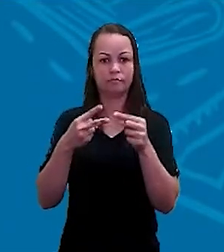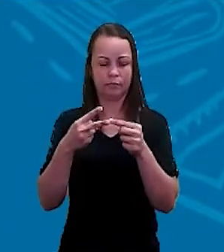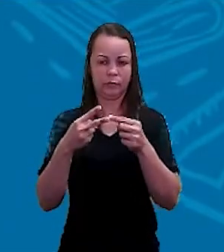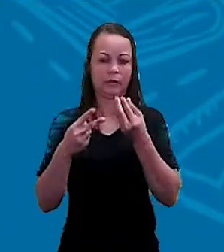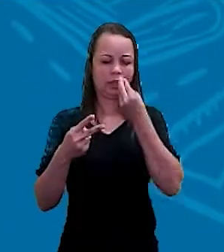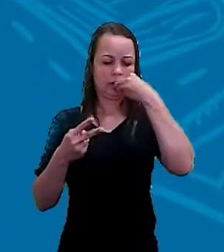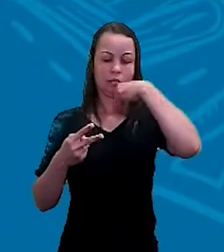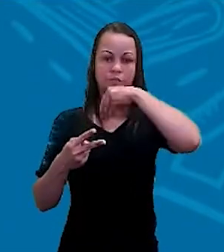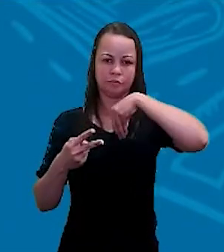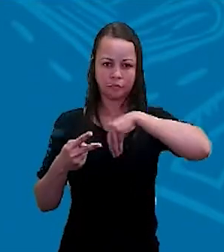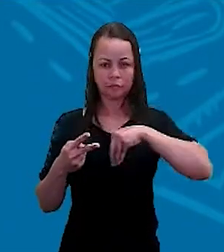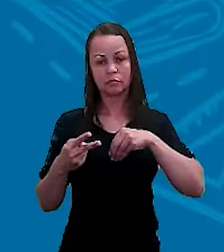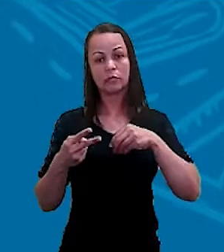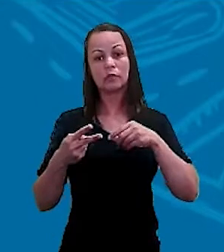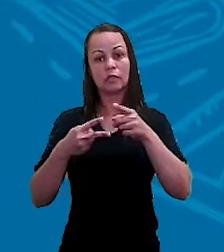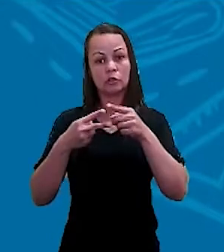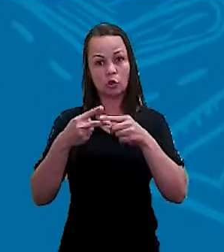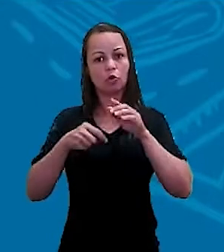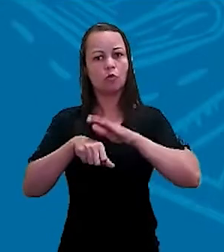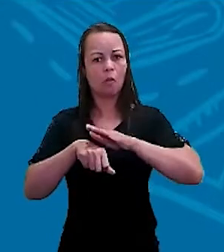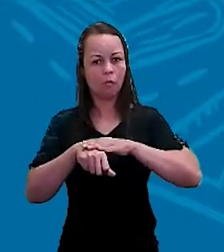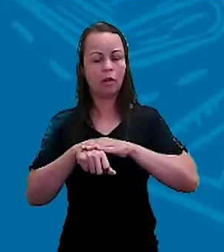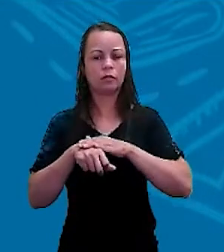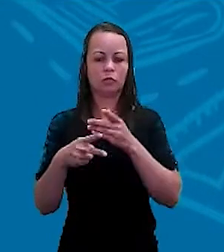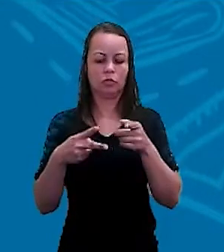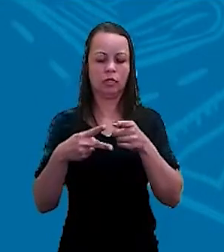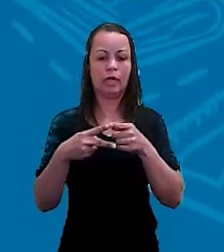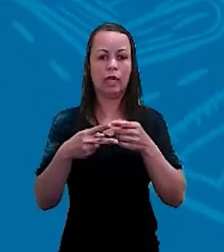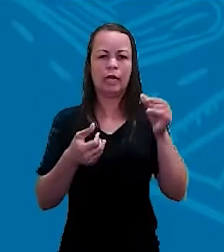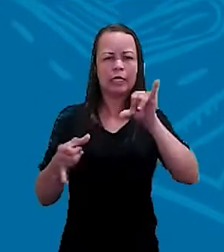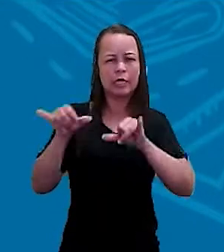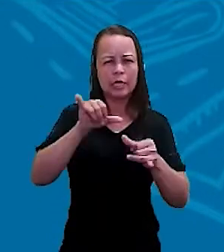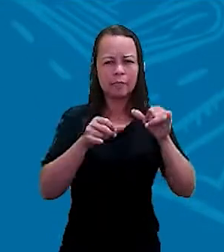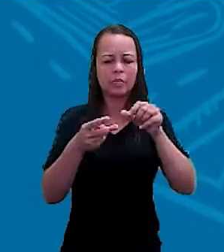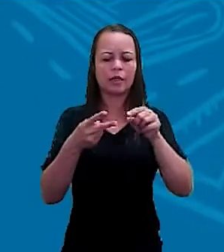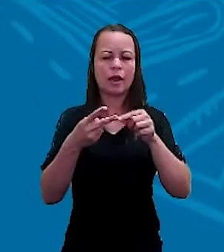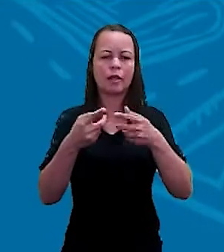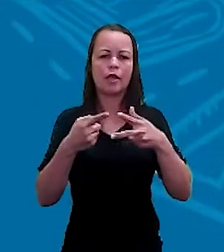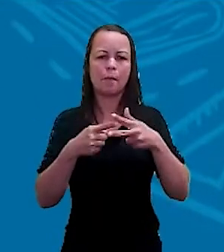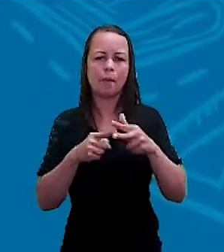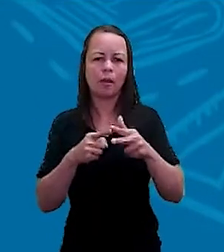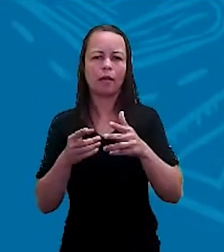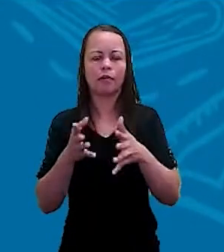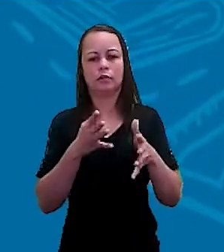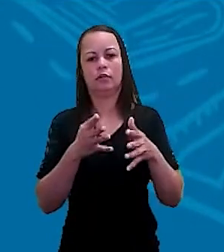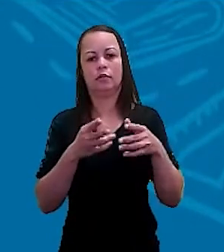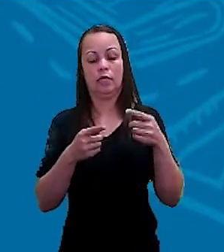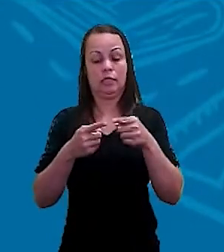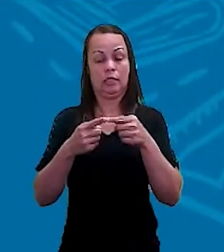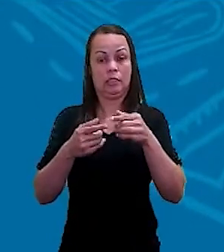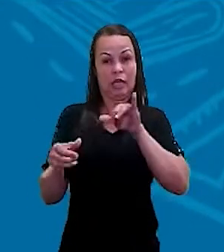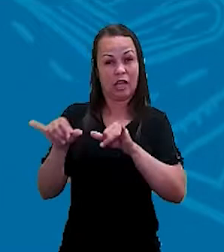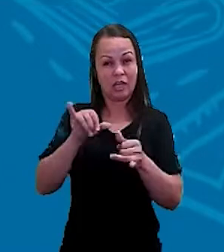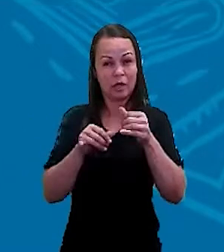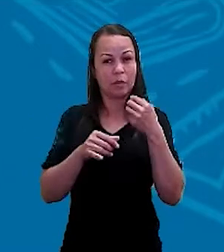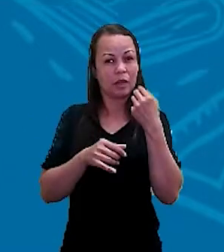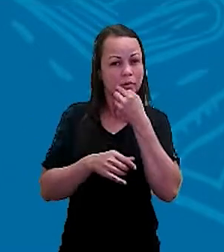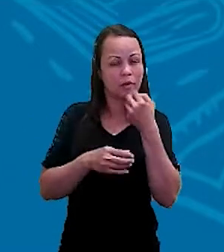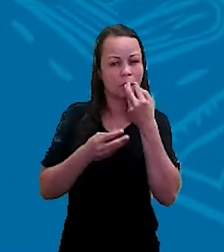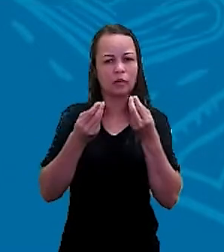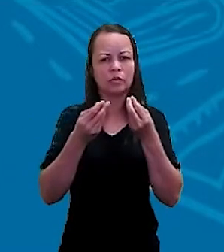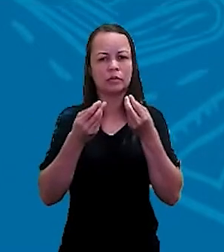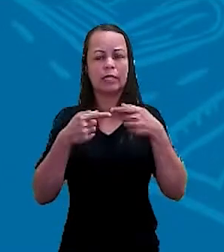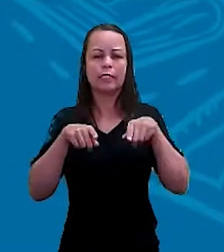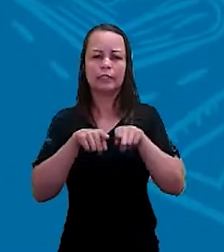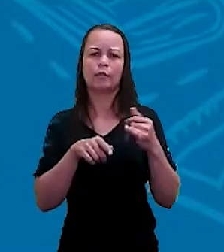digestivos, ou dois momentos da digestão. A digestão química e a digestão mecânica. o início dessa digestão química e também uma